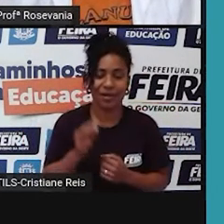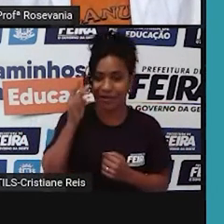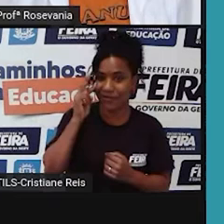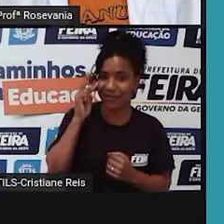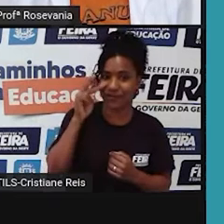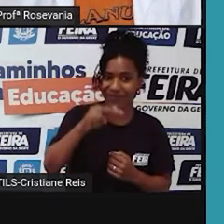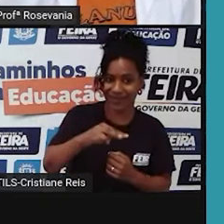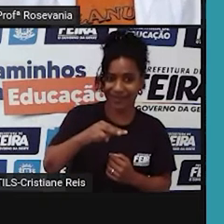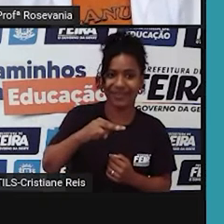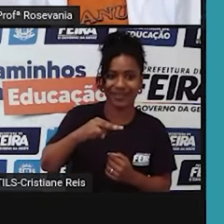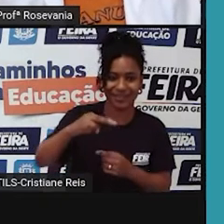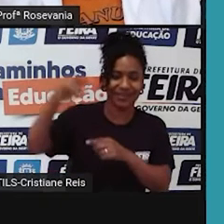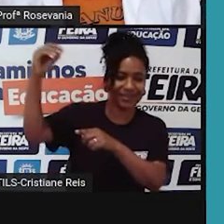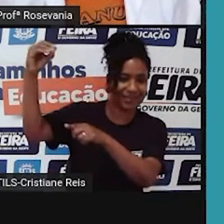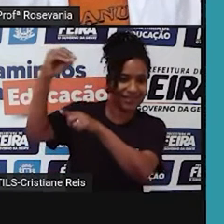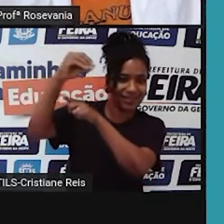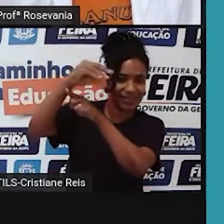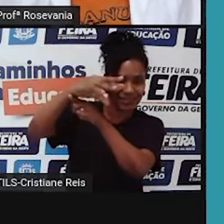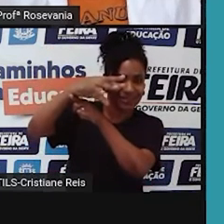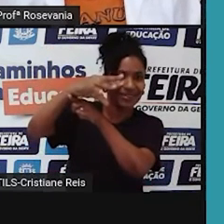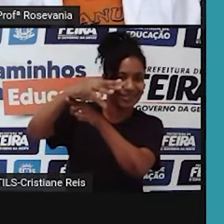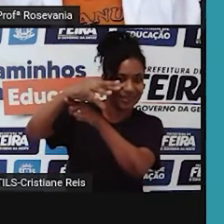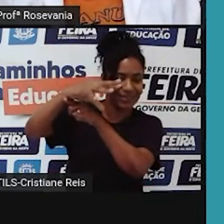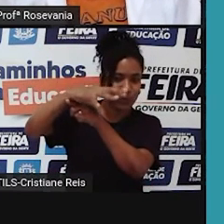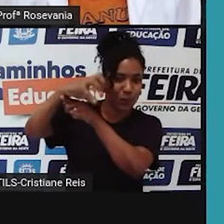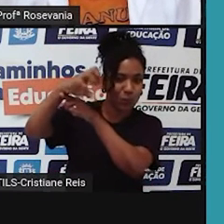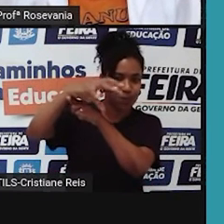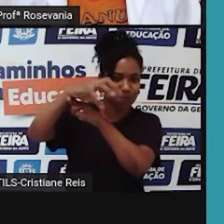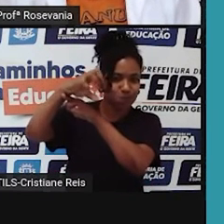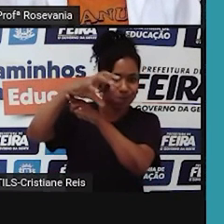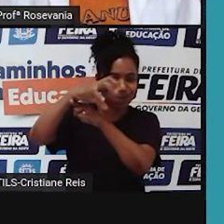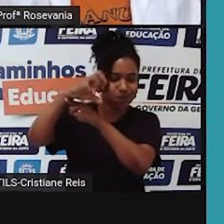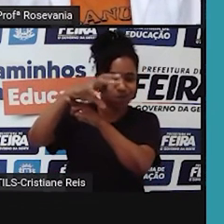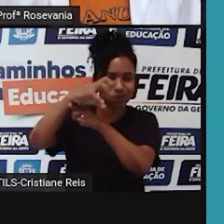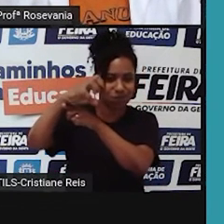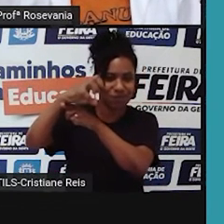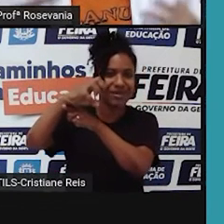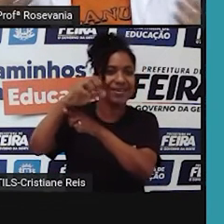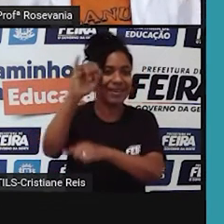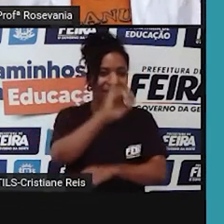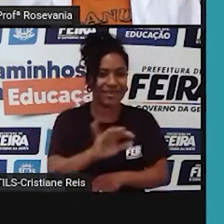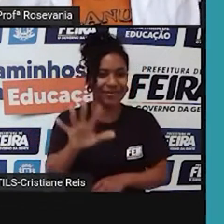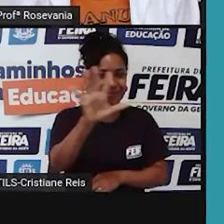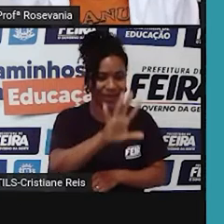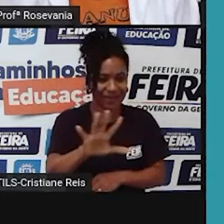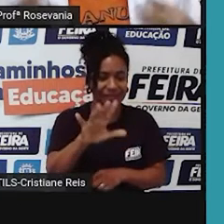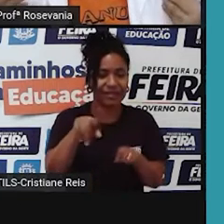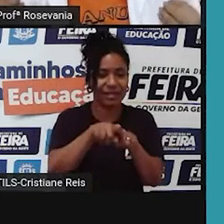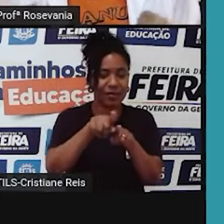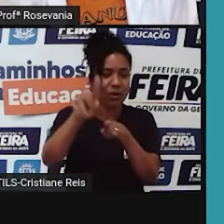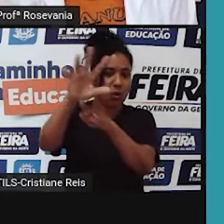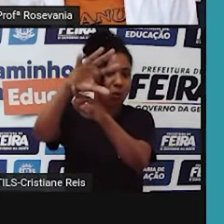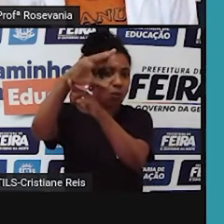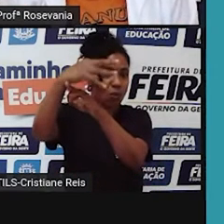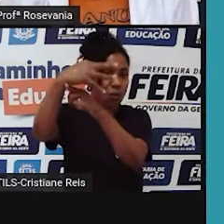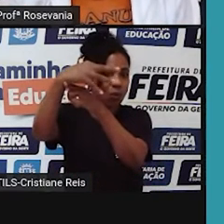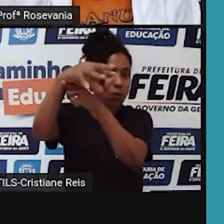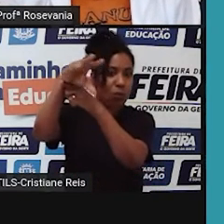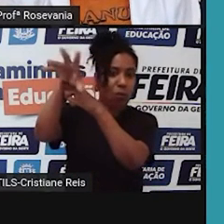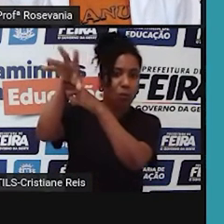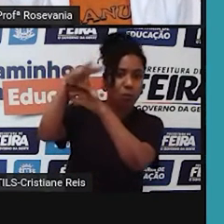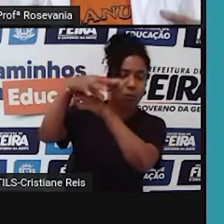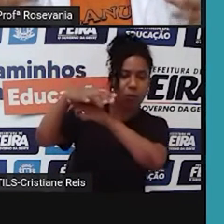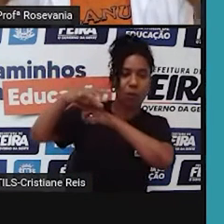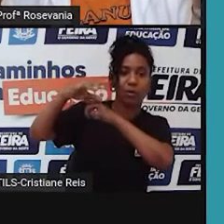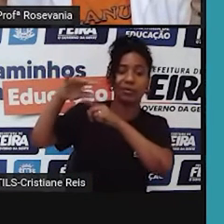vocês. A gente tem imagem de satélites e a gente tem imagens de radares, fotografias